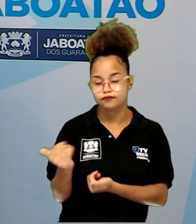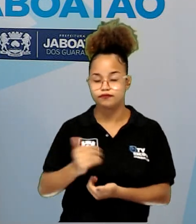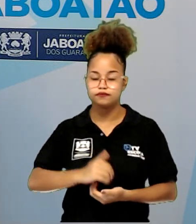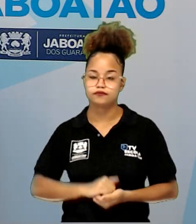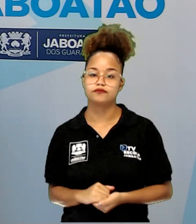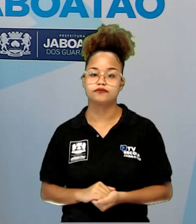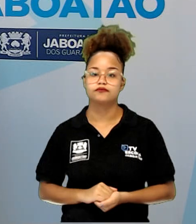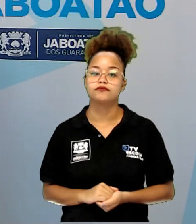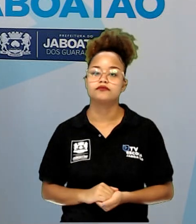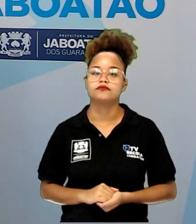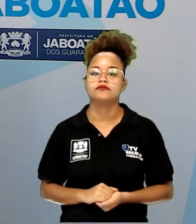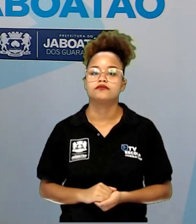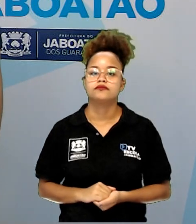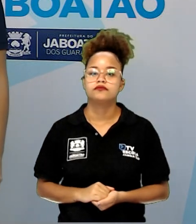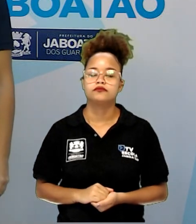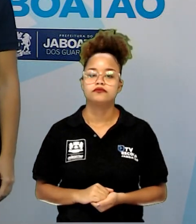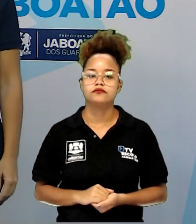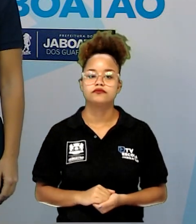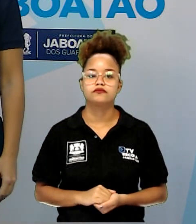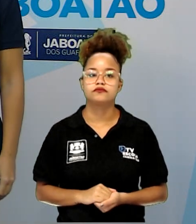Adolescente.